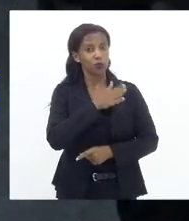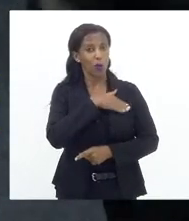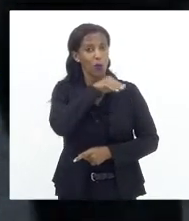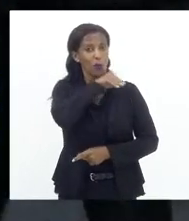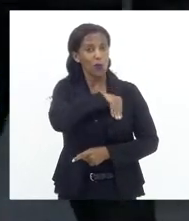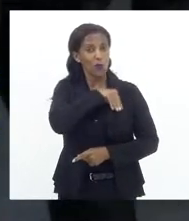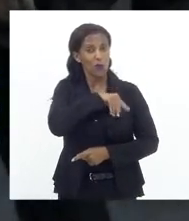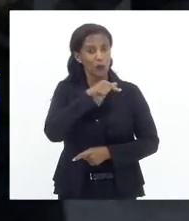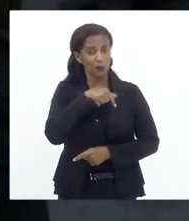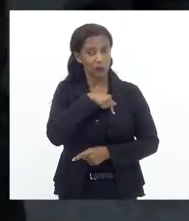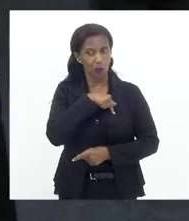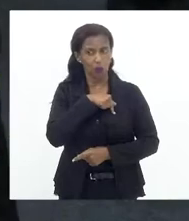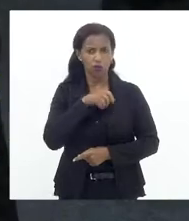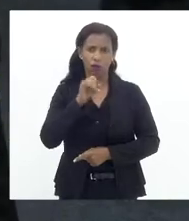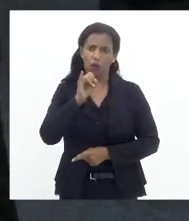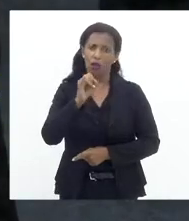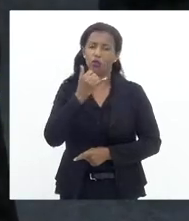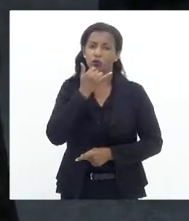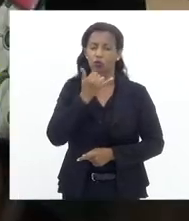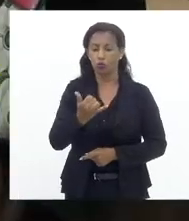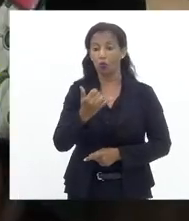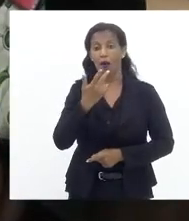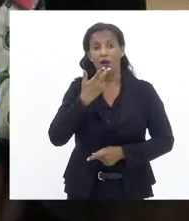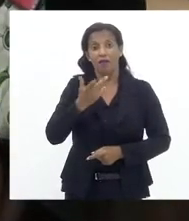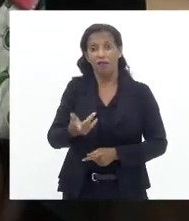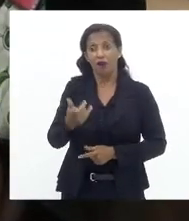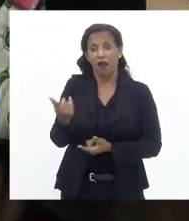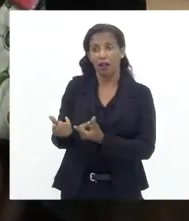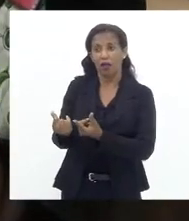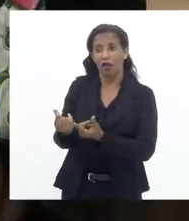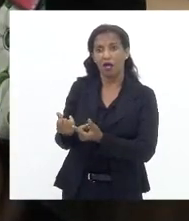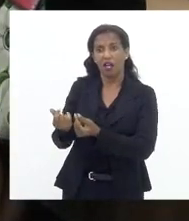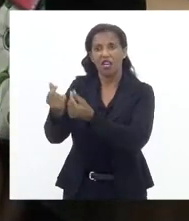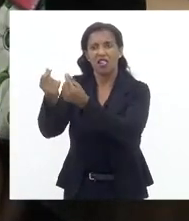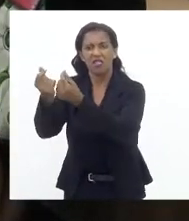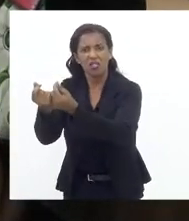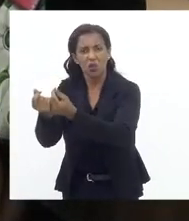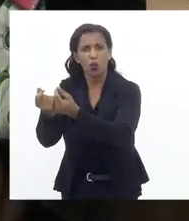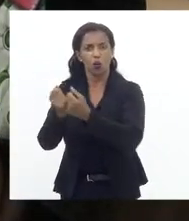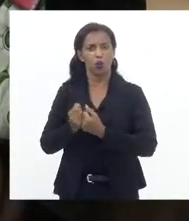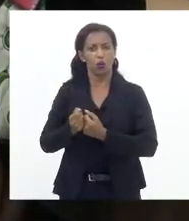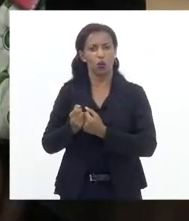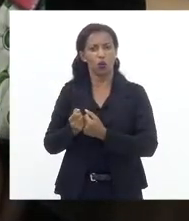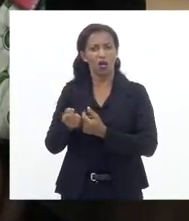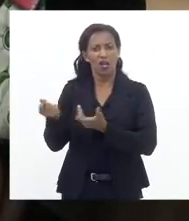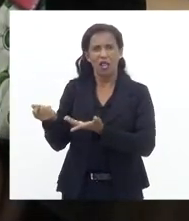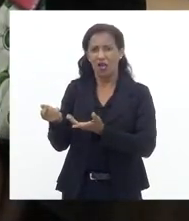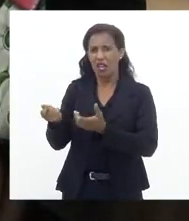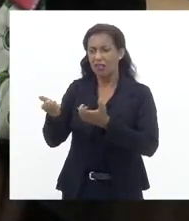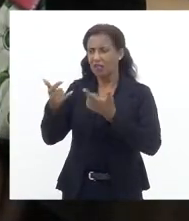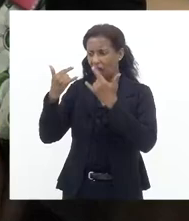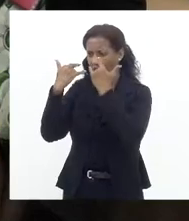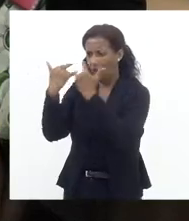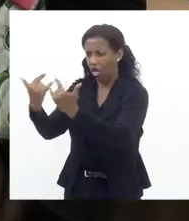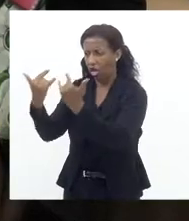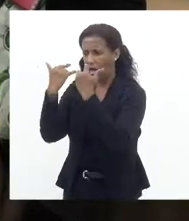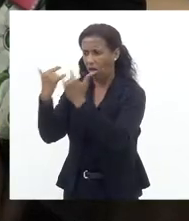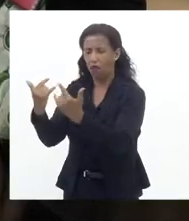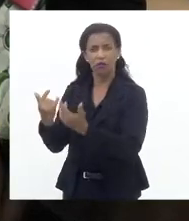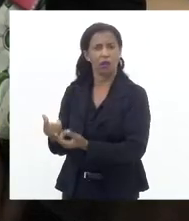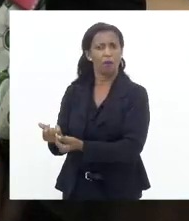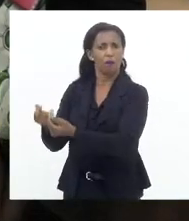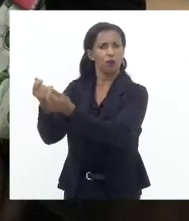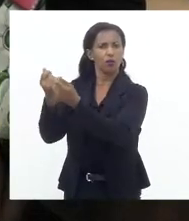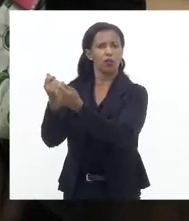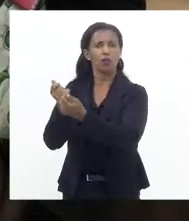se você nesse se ofende e falar que essa venda esse lucro desmedido essa ganância essa ambição pelo dinheiro